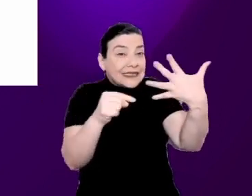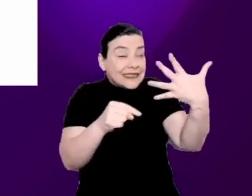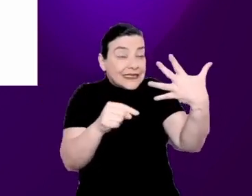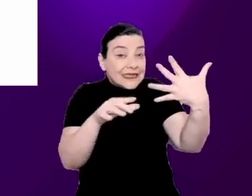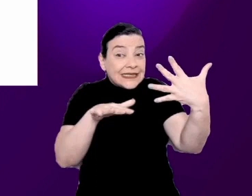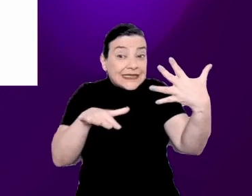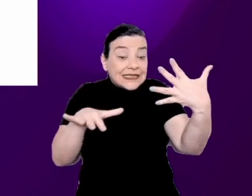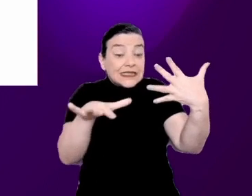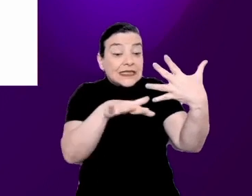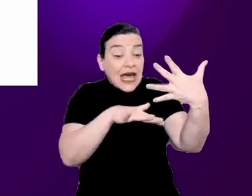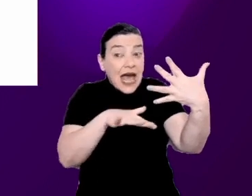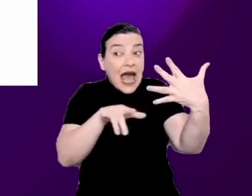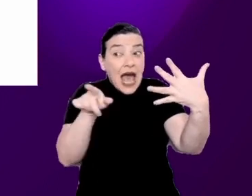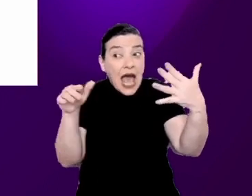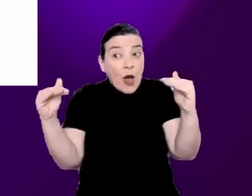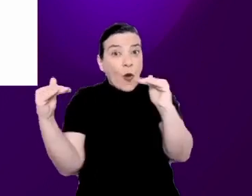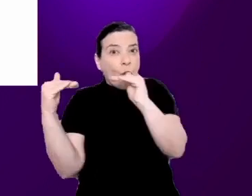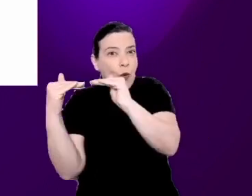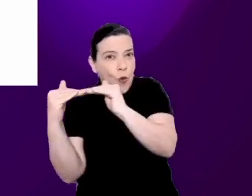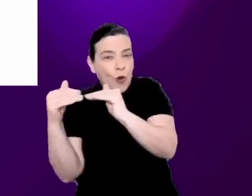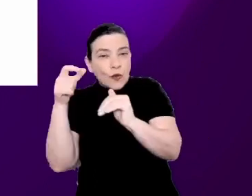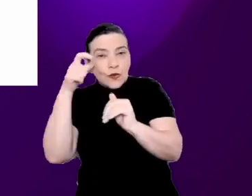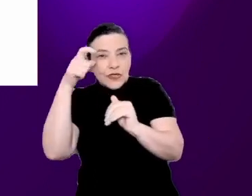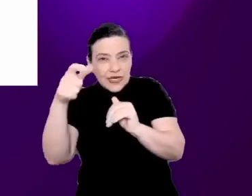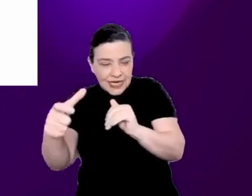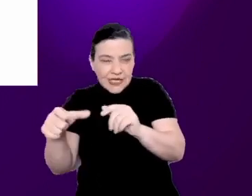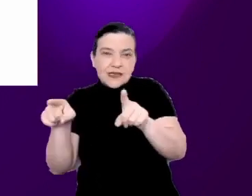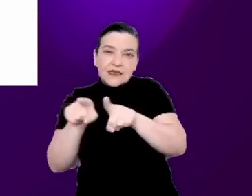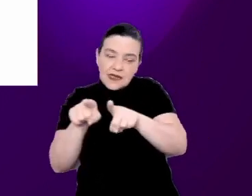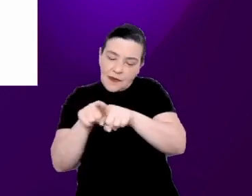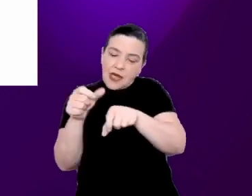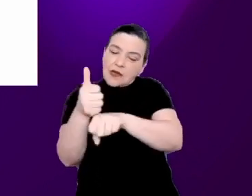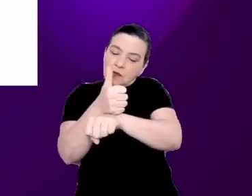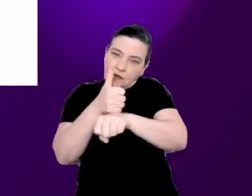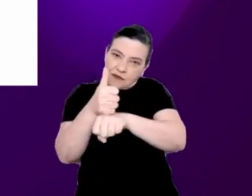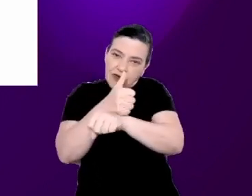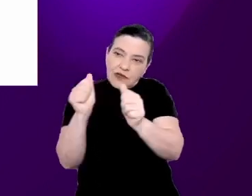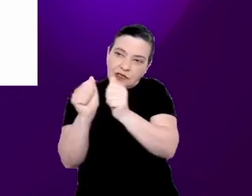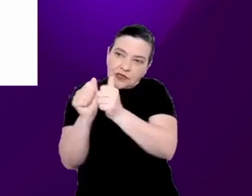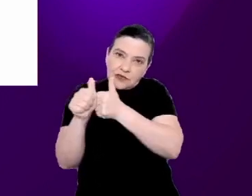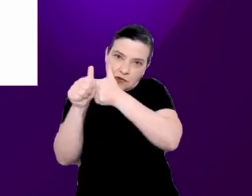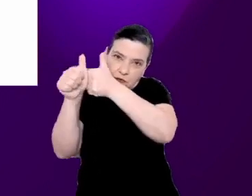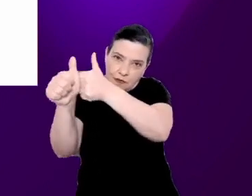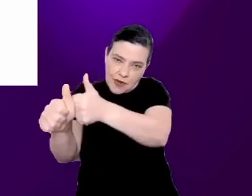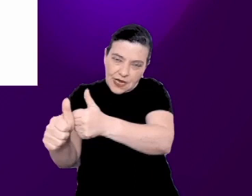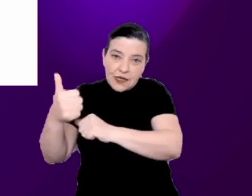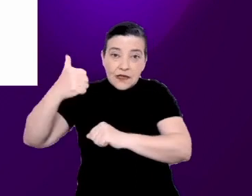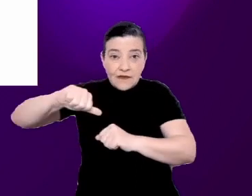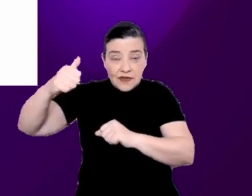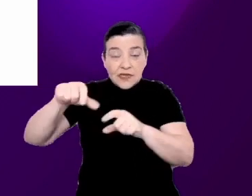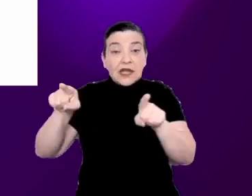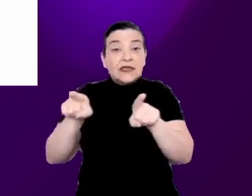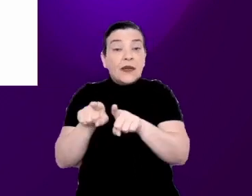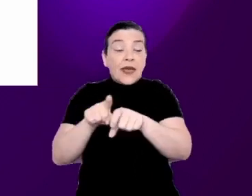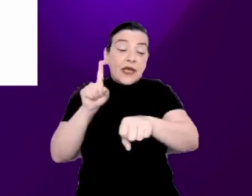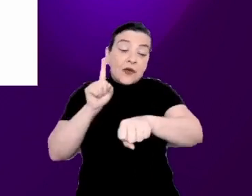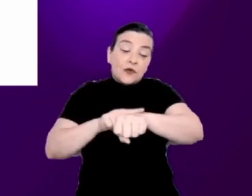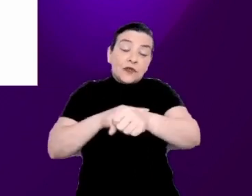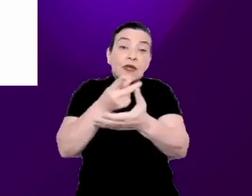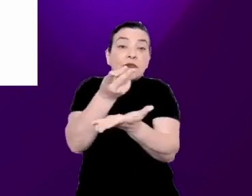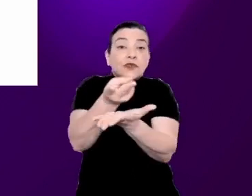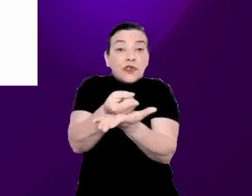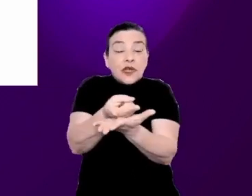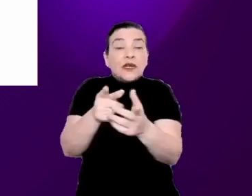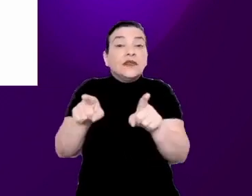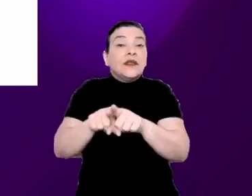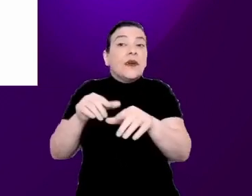do paciente, em acordo com o profissional que está ali fazendo a avaliação, a seleção do tempo de intervenção para o cumprimento das metas e a indicação do